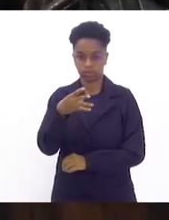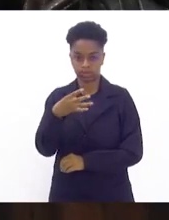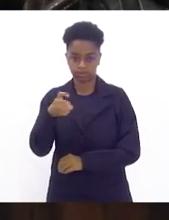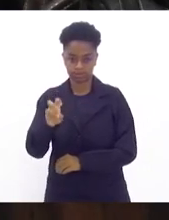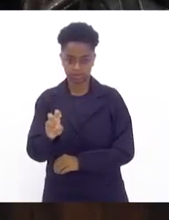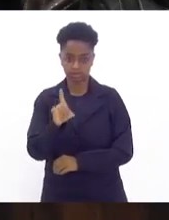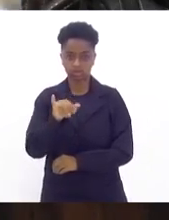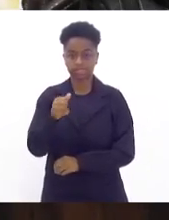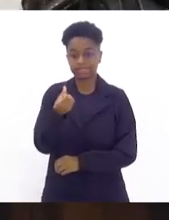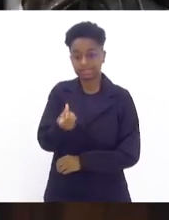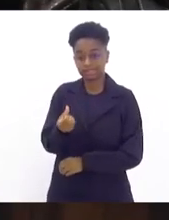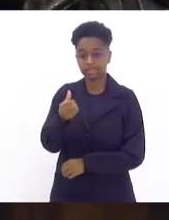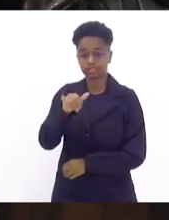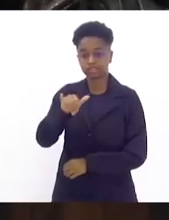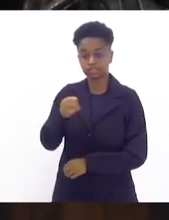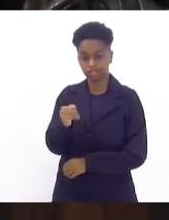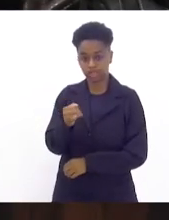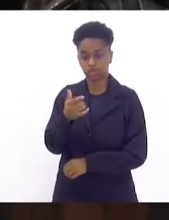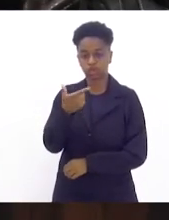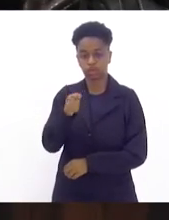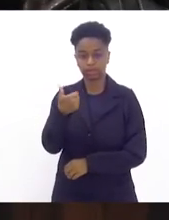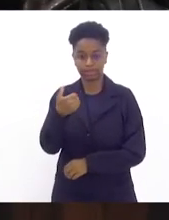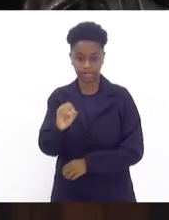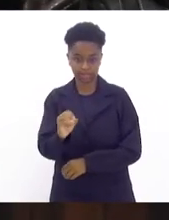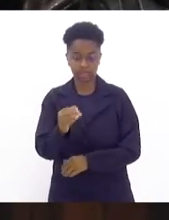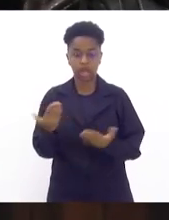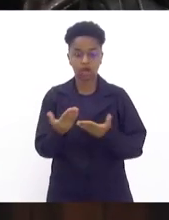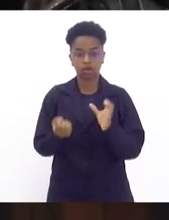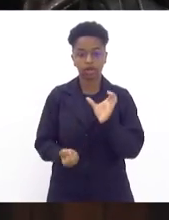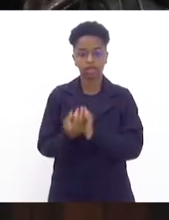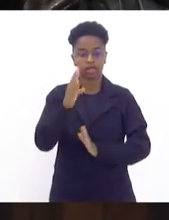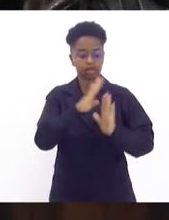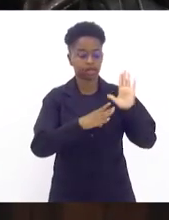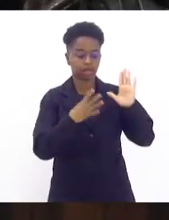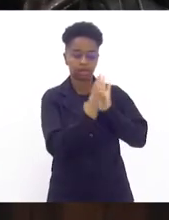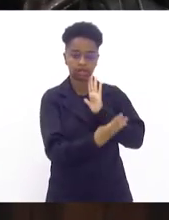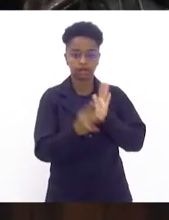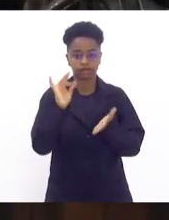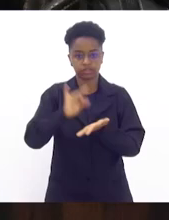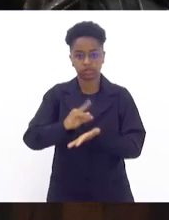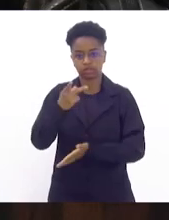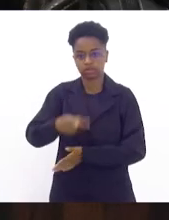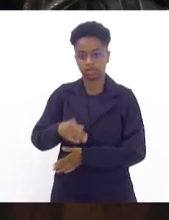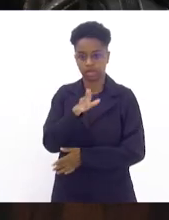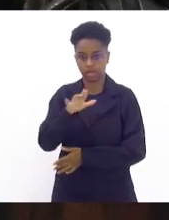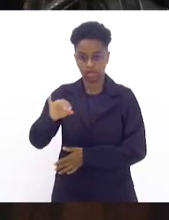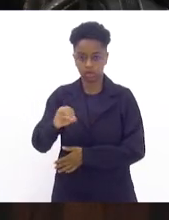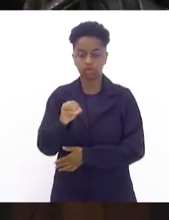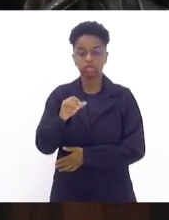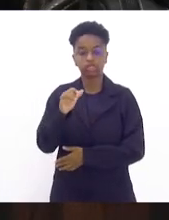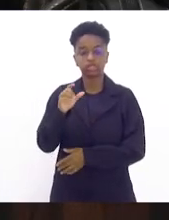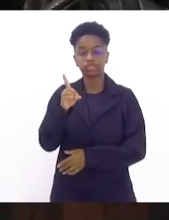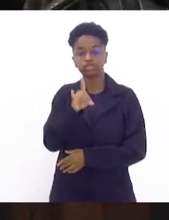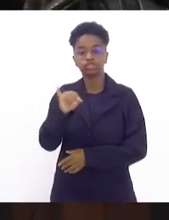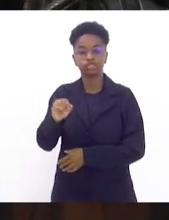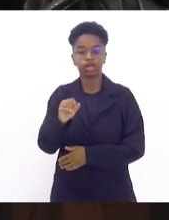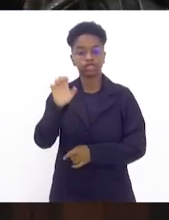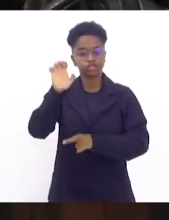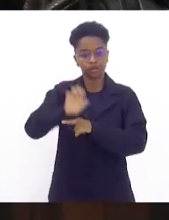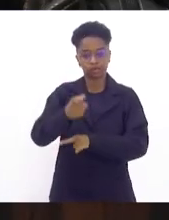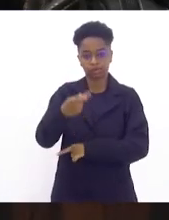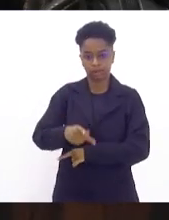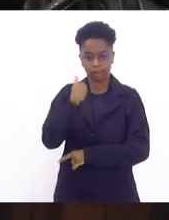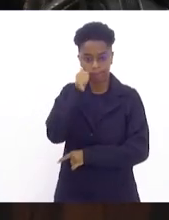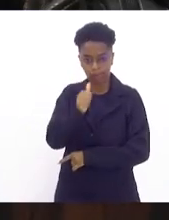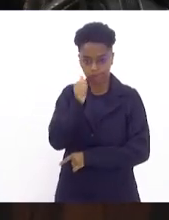5.645, de 6 de janeiro de 2010, para instituir no calendário oficial do Estado do Rio de Janeiro o Dia Estadual da Mulher Heroína, professor Elide